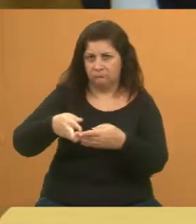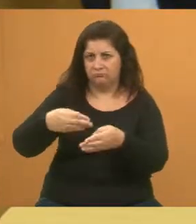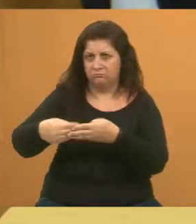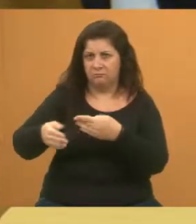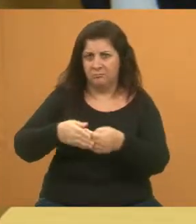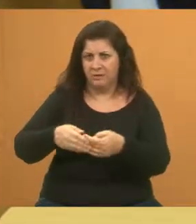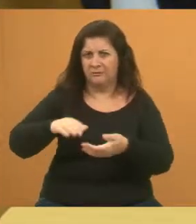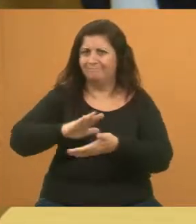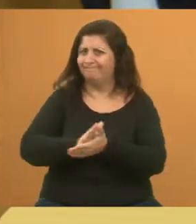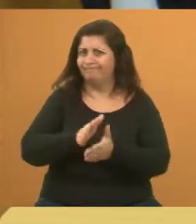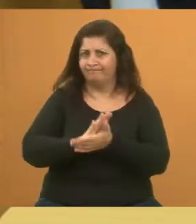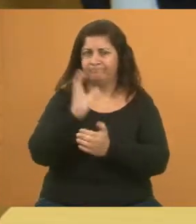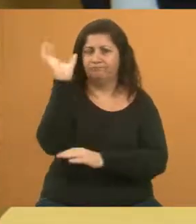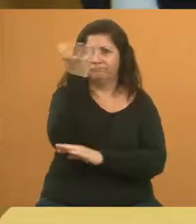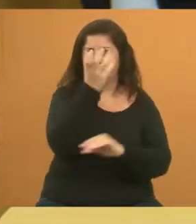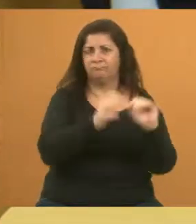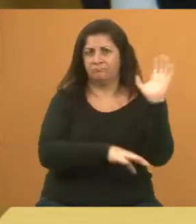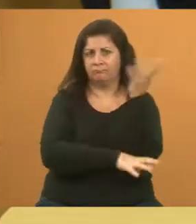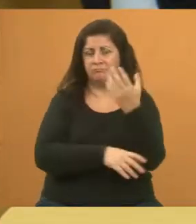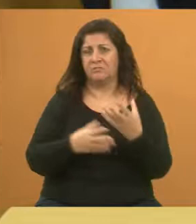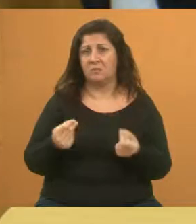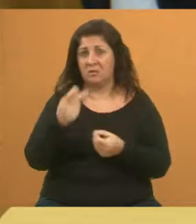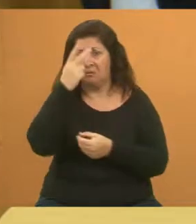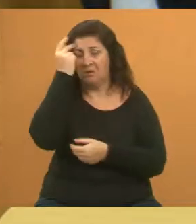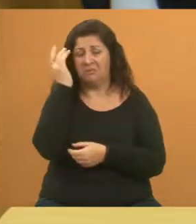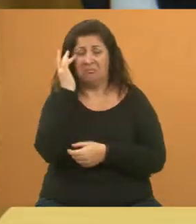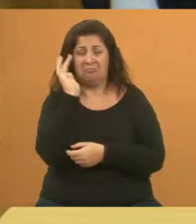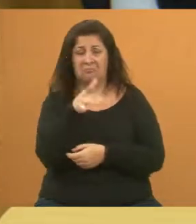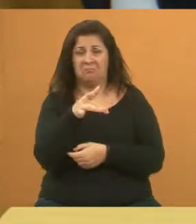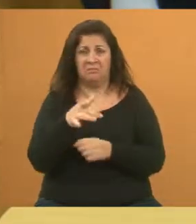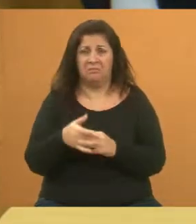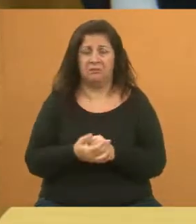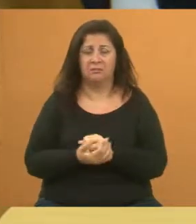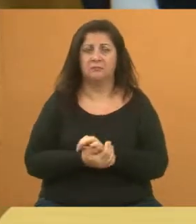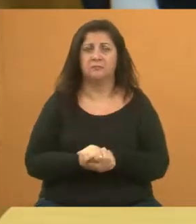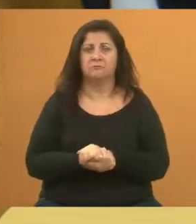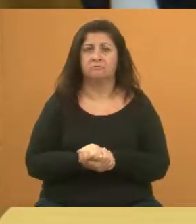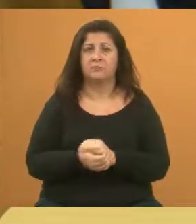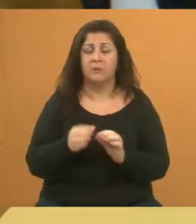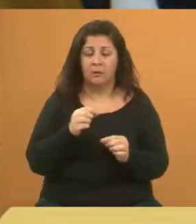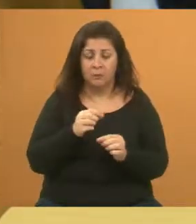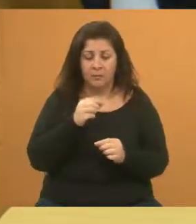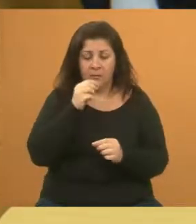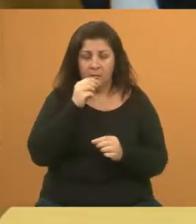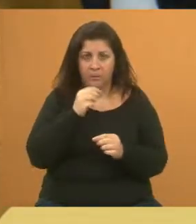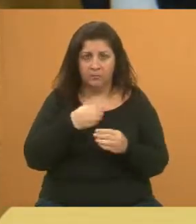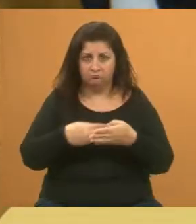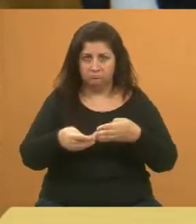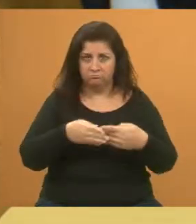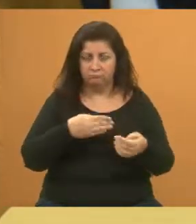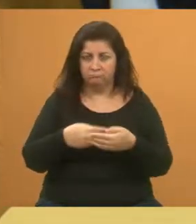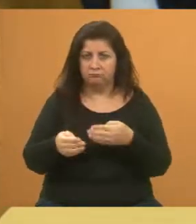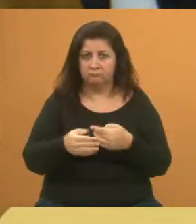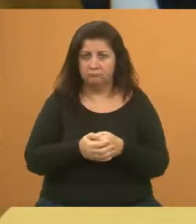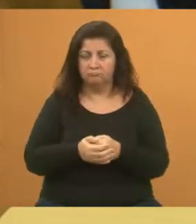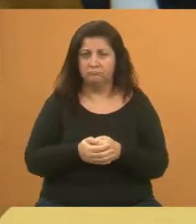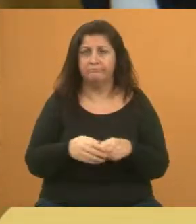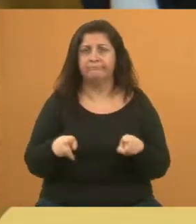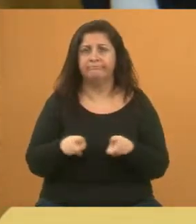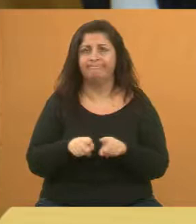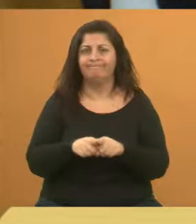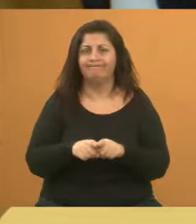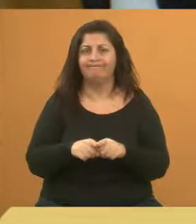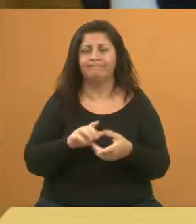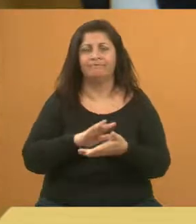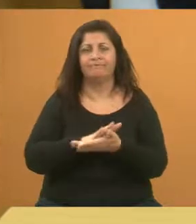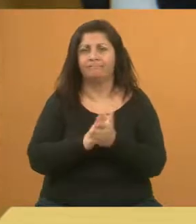extremamente nocivas ao meio ambiente, coisas que muitas pessoas não dão importância hoje em dia, os canudos plásticos não biodegradáveis também